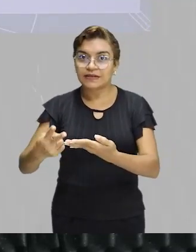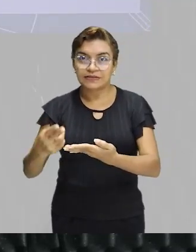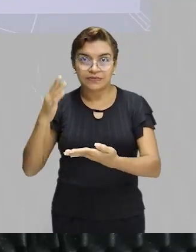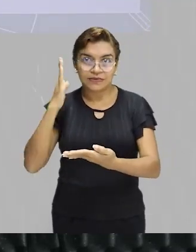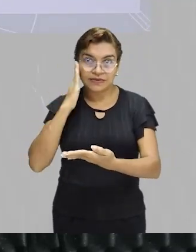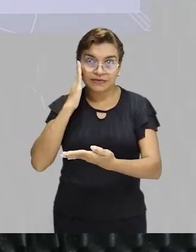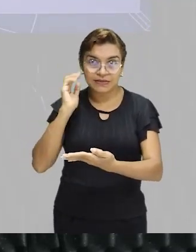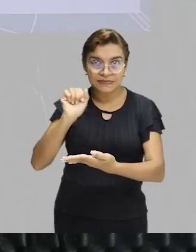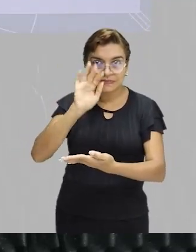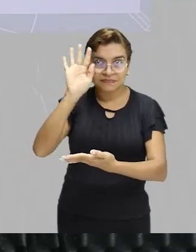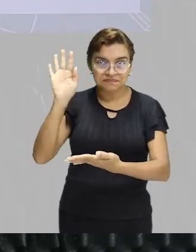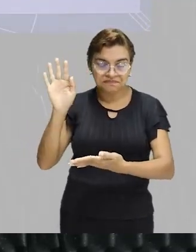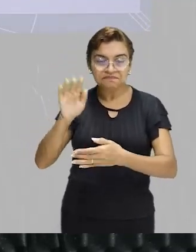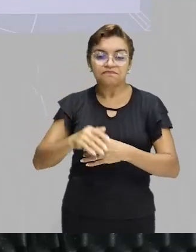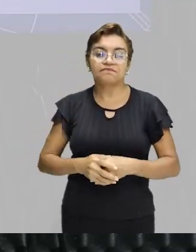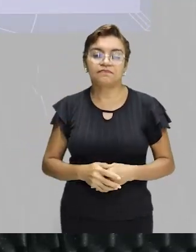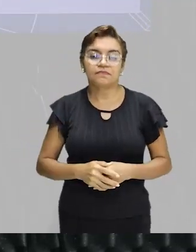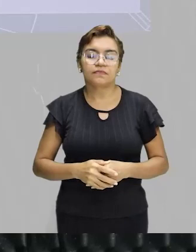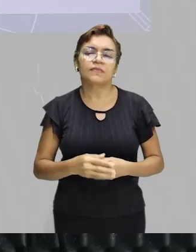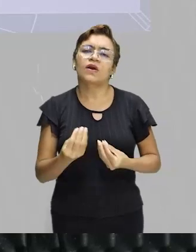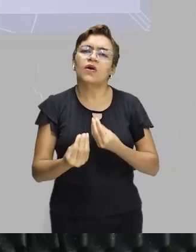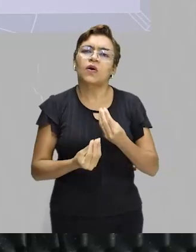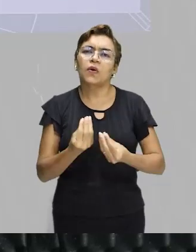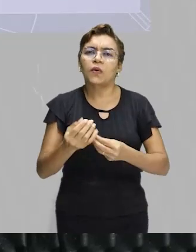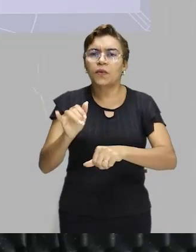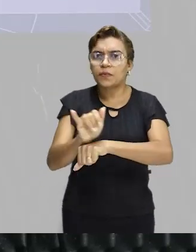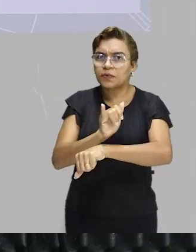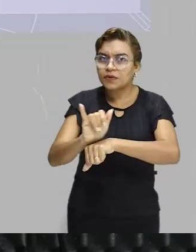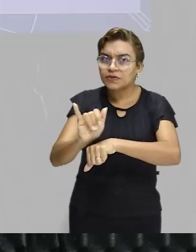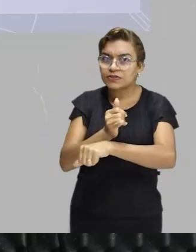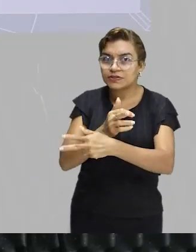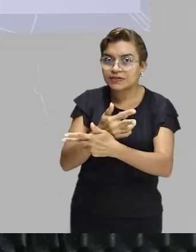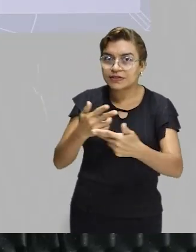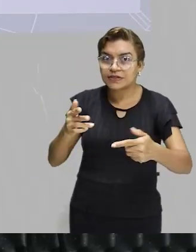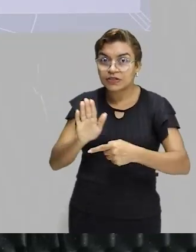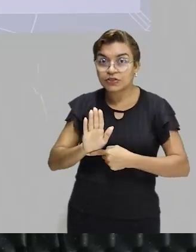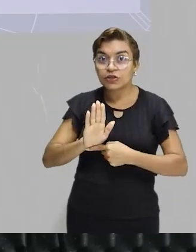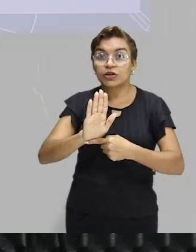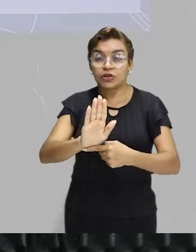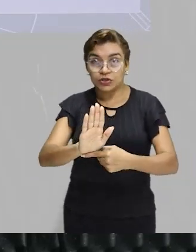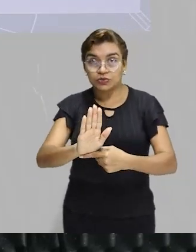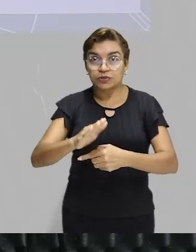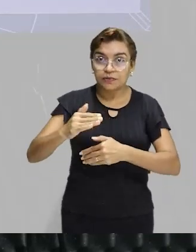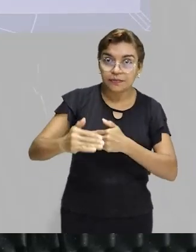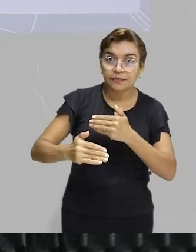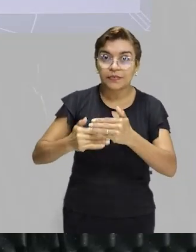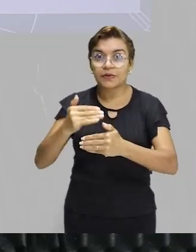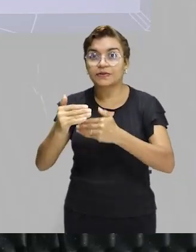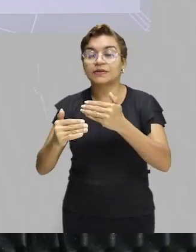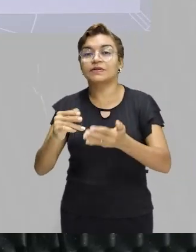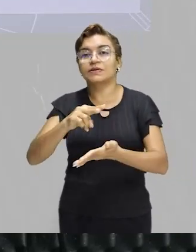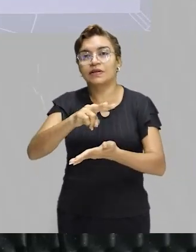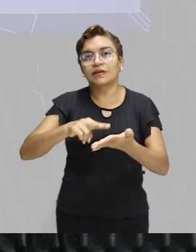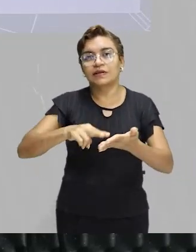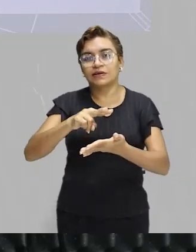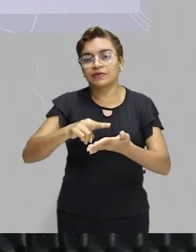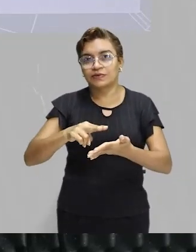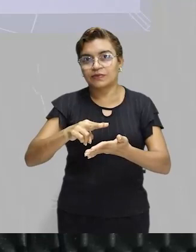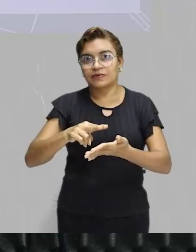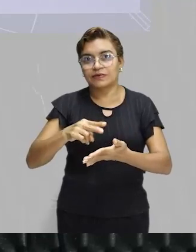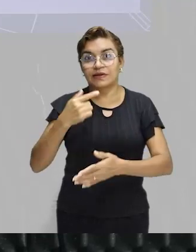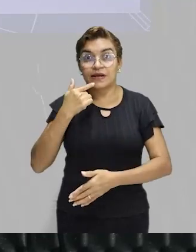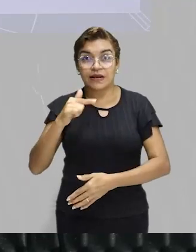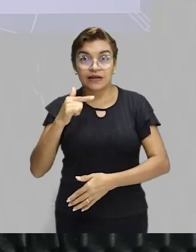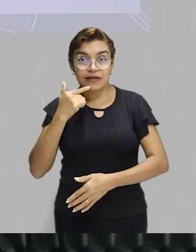pouquinho dessas estratégias e como essas estratégias podem te ajudar nesse processo de leitura em língua estrangeira, tá bom?